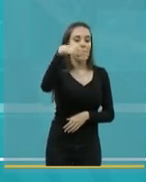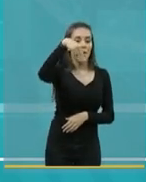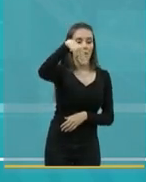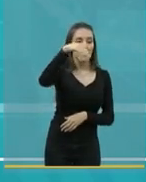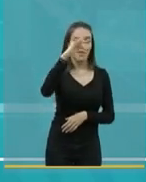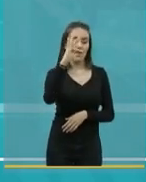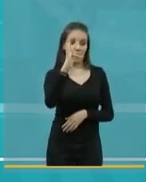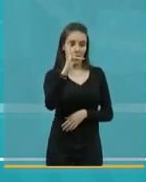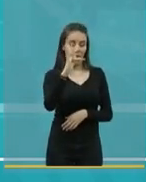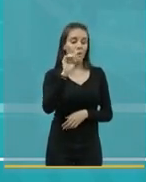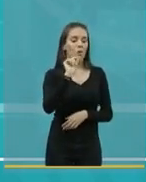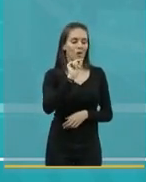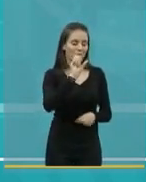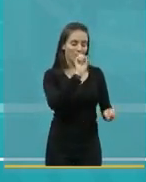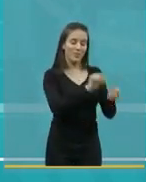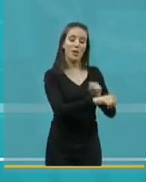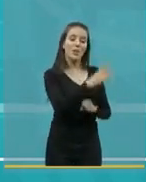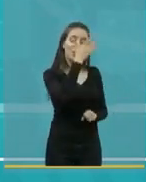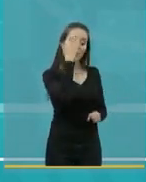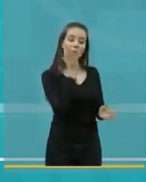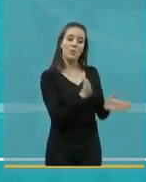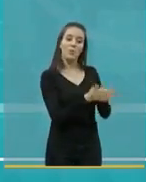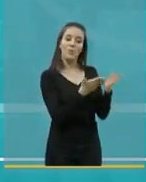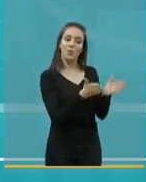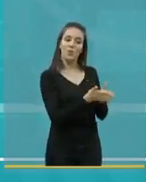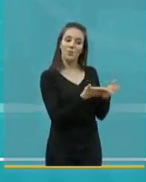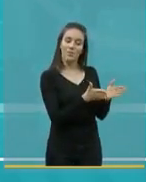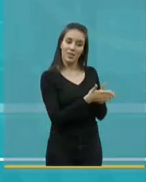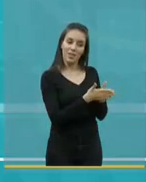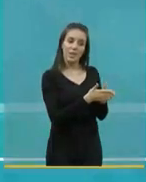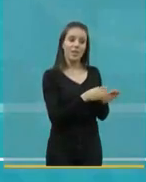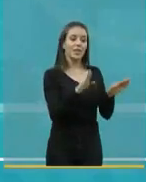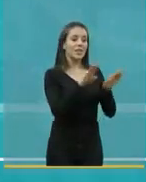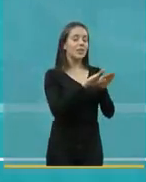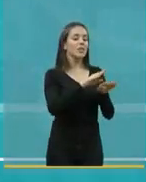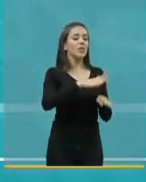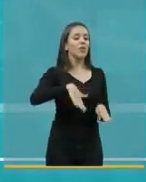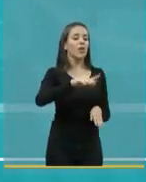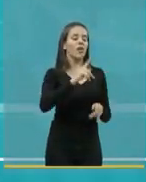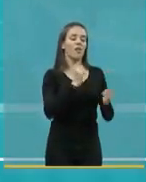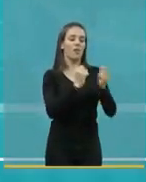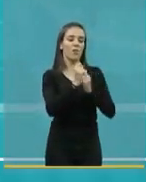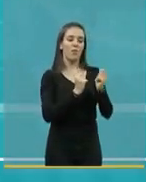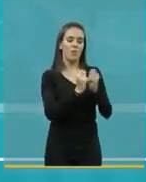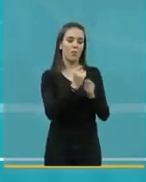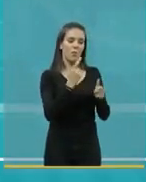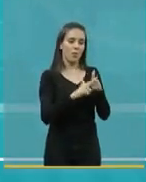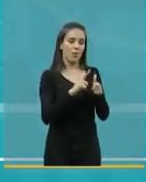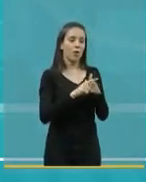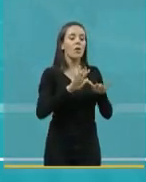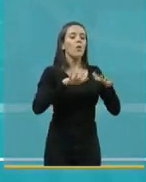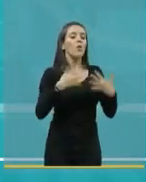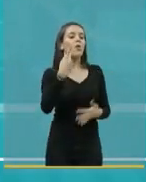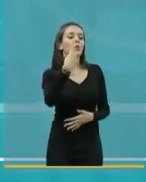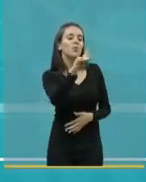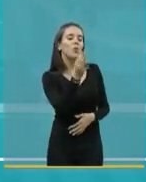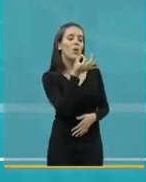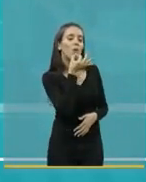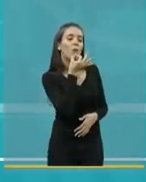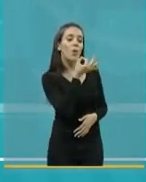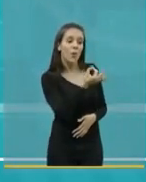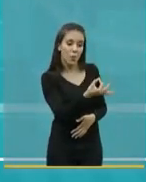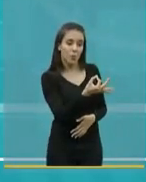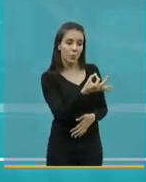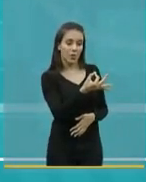prejudica os mais pobres e também prejudica o funcionamento da economia qual é a sua opinião sobre